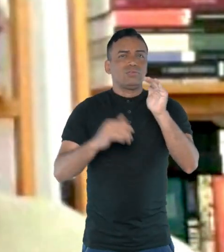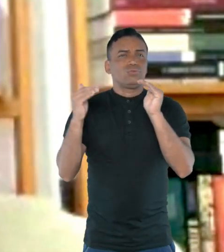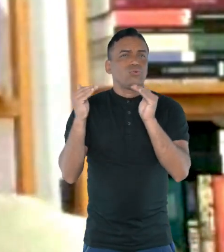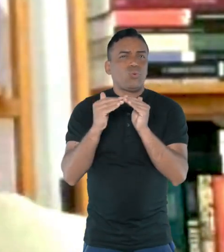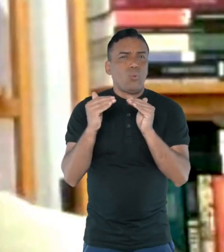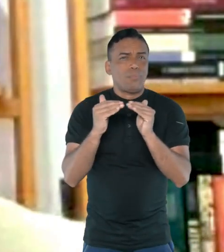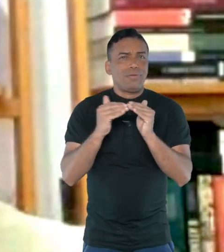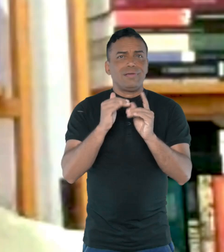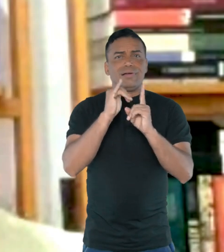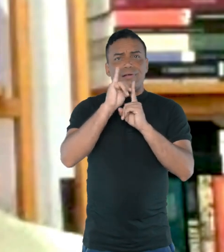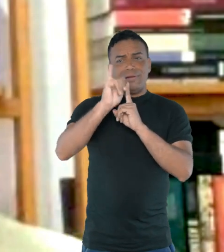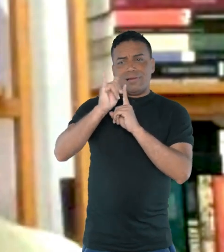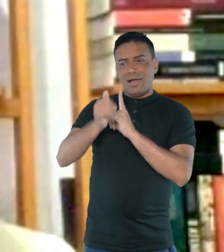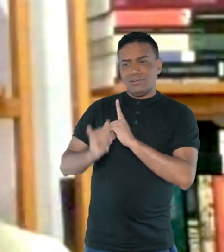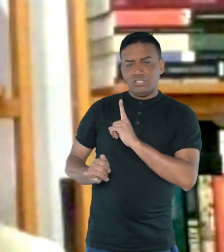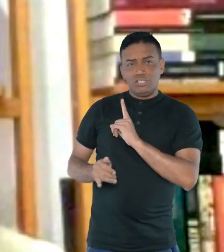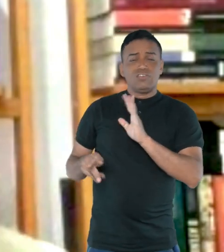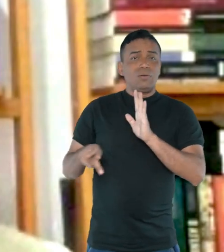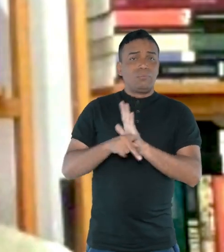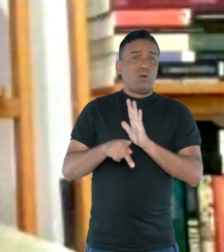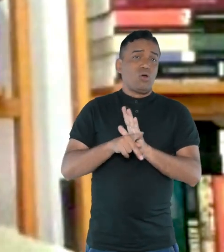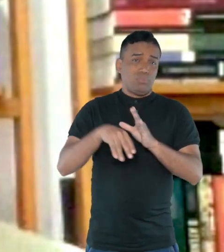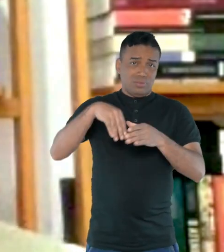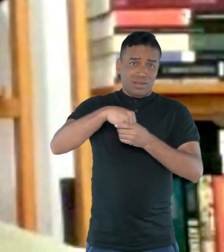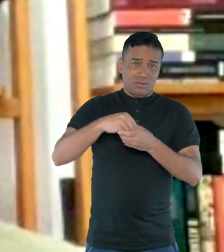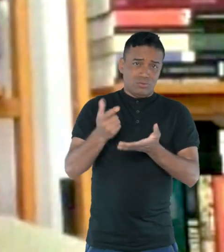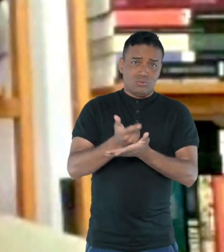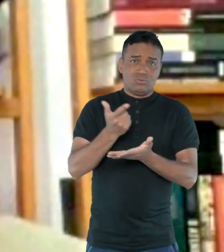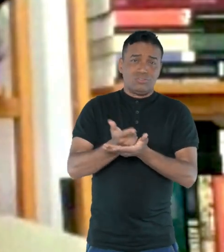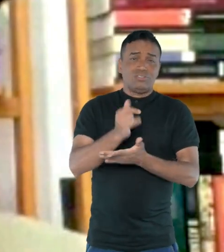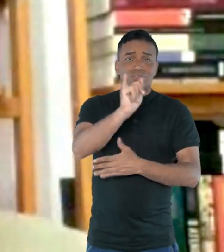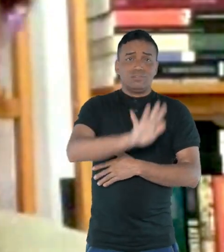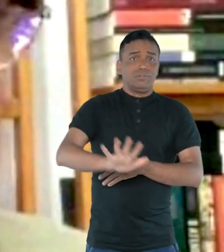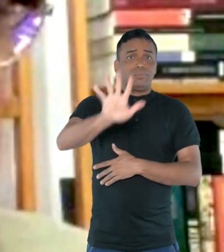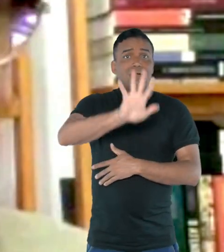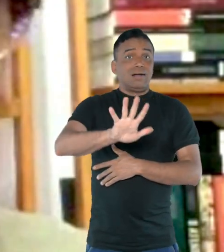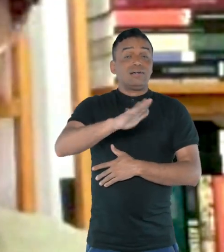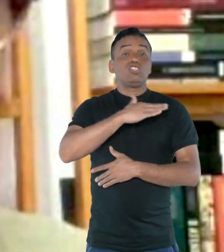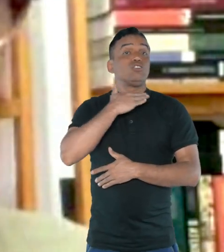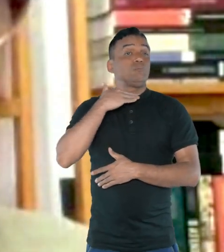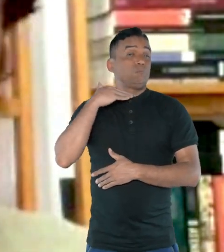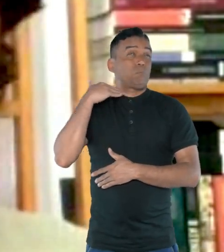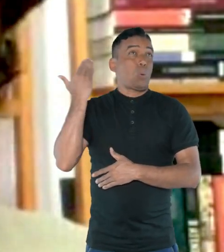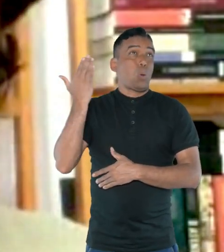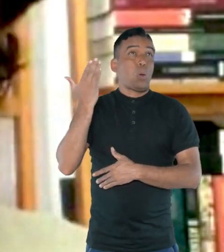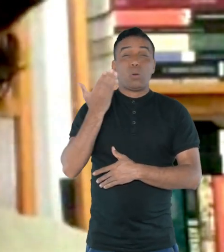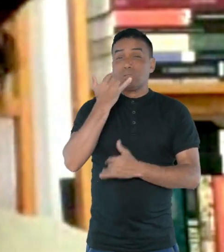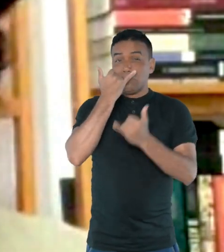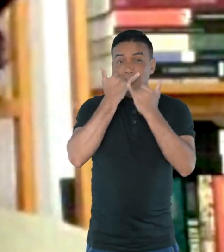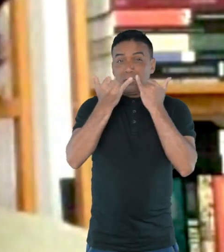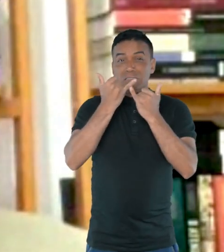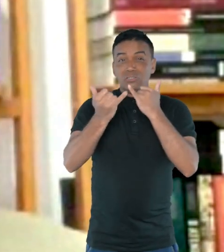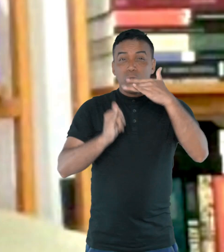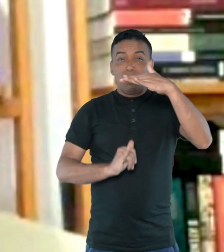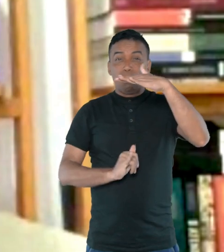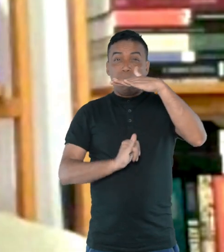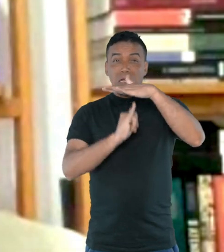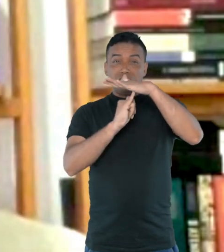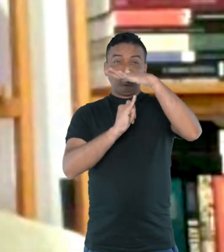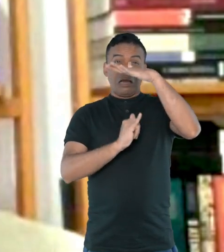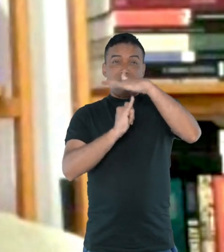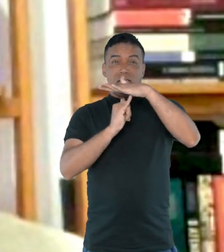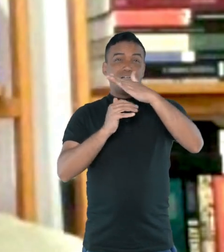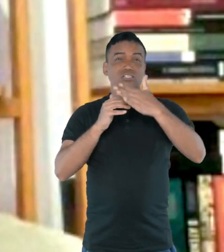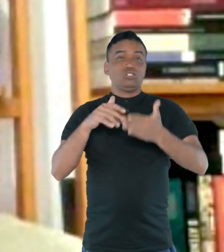culmina a grande narrativa dos Corpos dos Moribundos, que traz essa imagem da morte quase que como uma entidade.